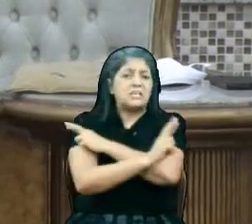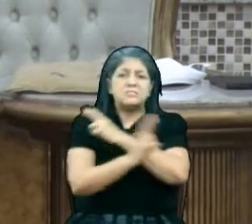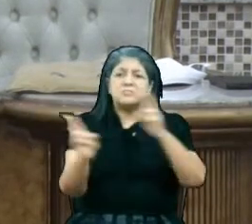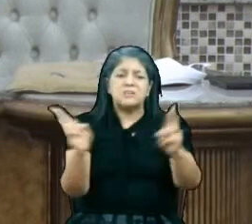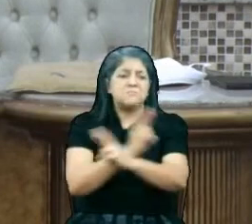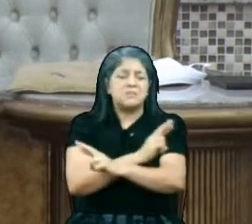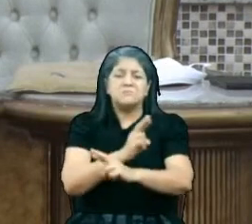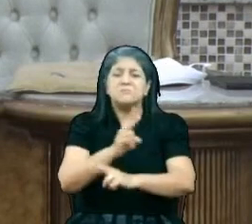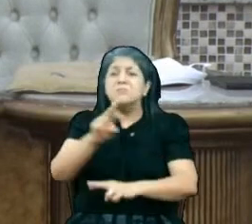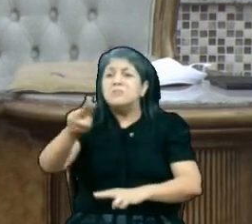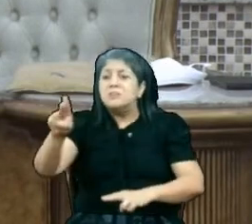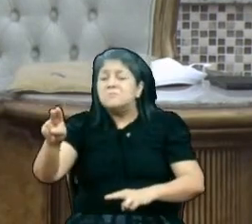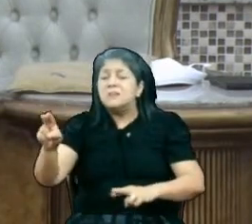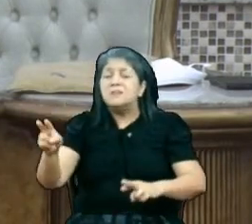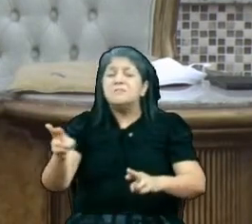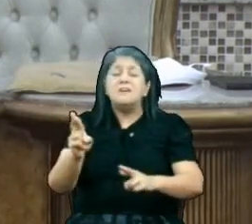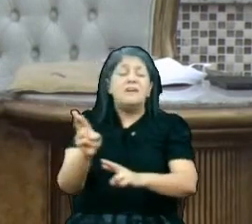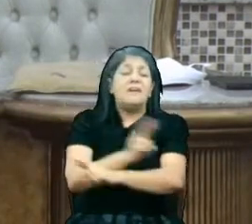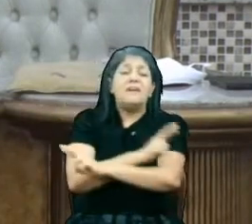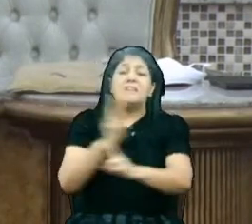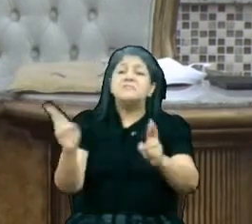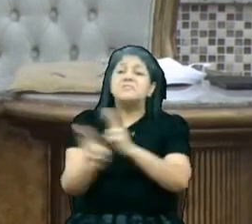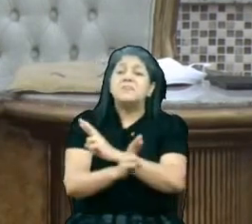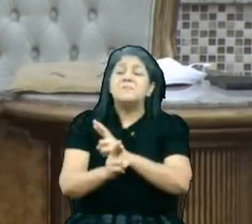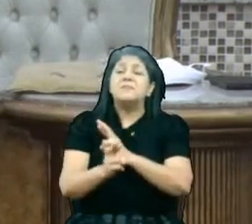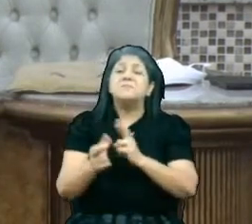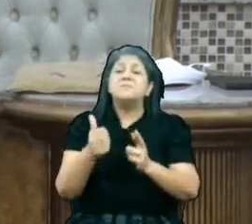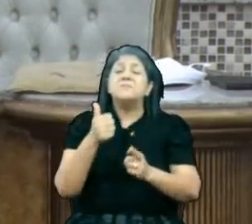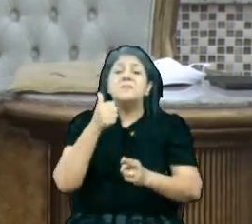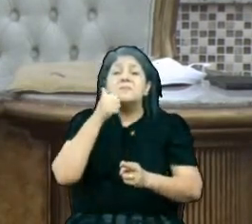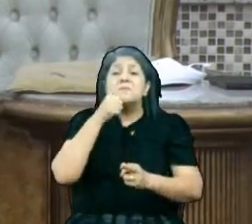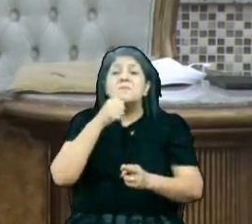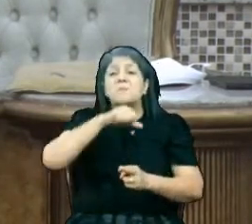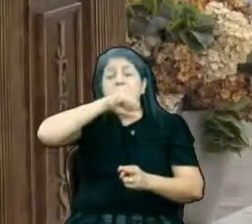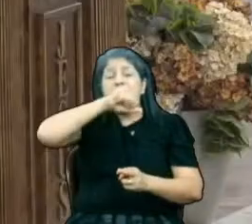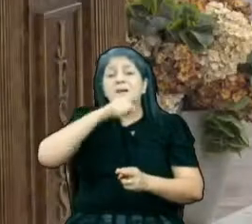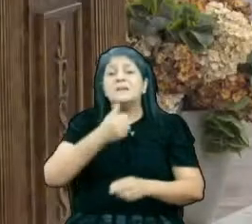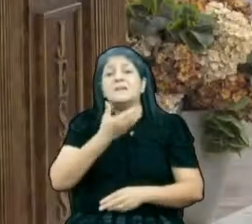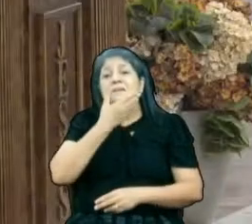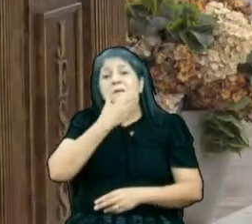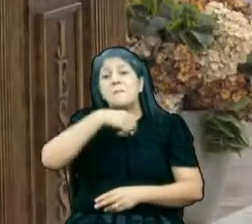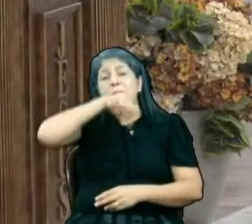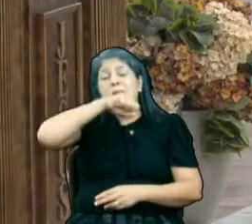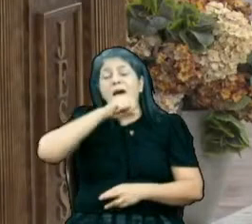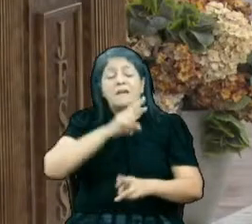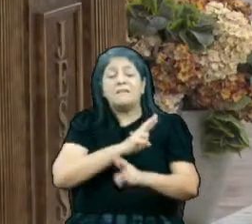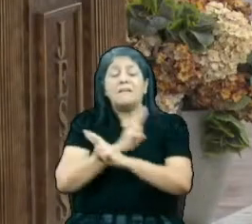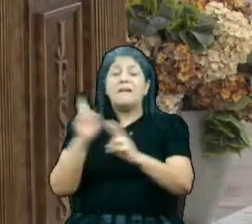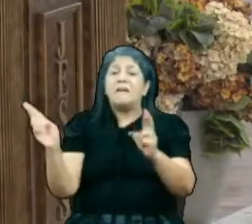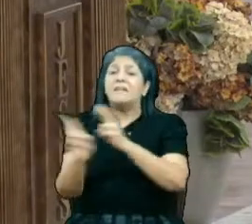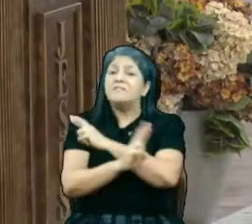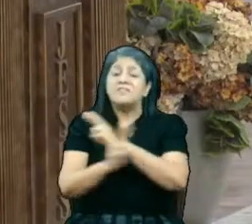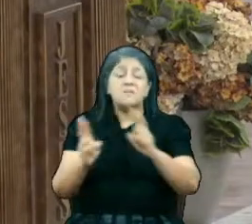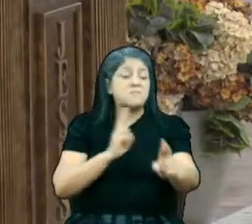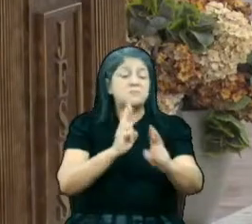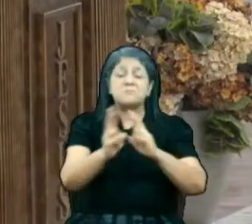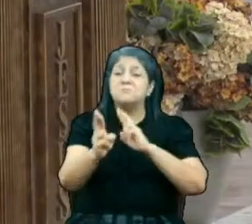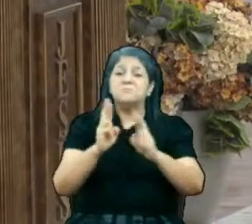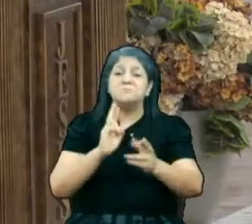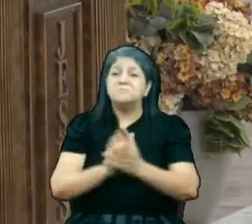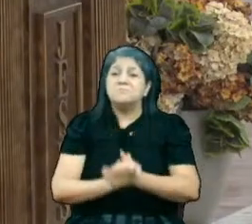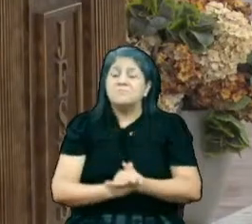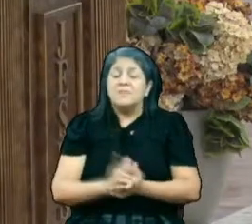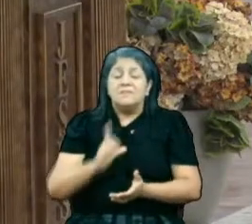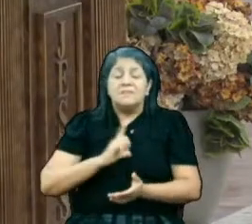nós temos visto a imprensa dizer aí a imprensa nos dá conta de que muitos casais